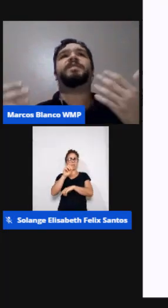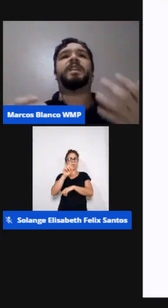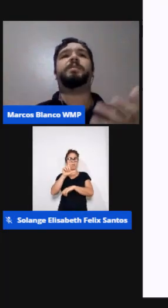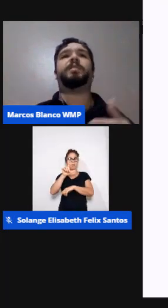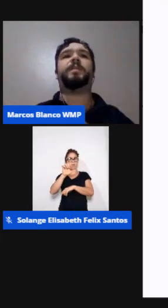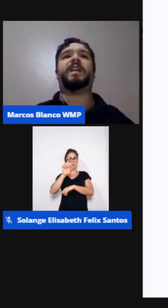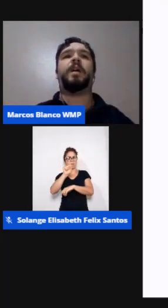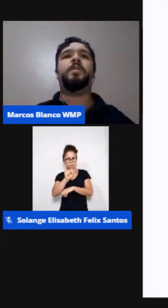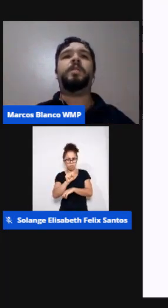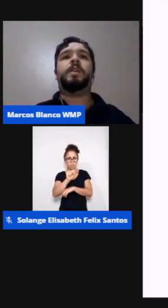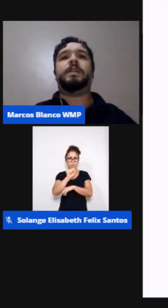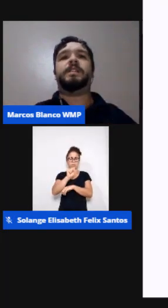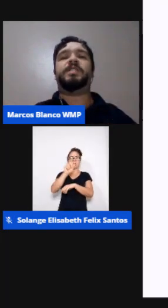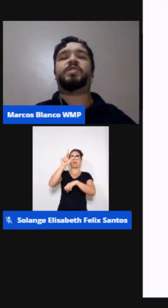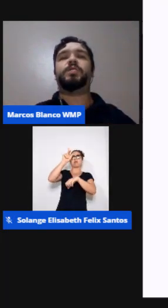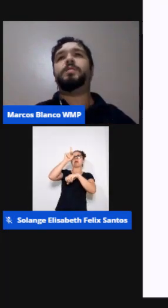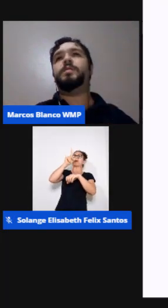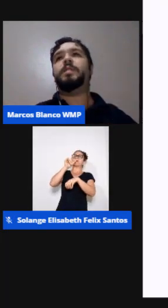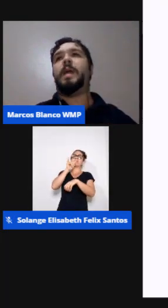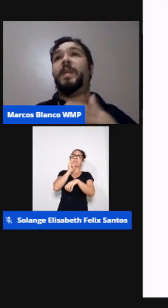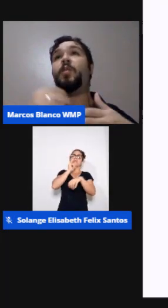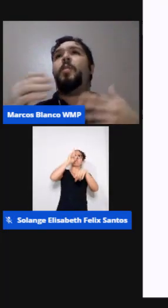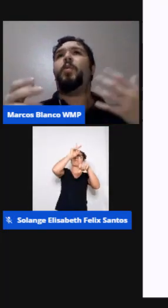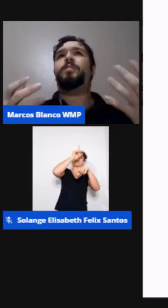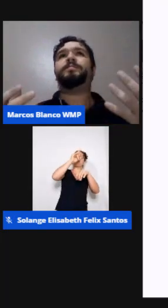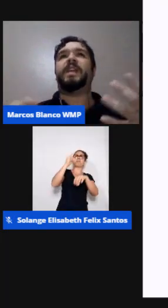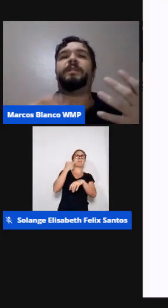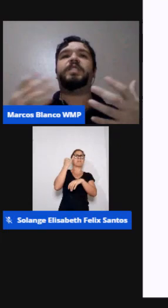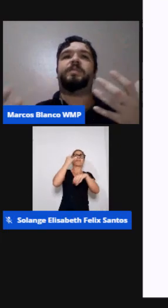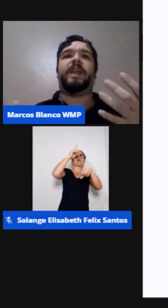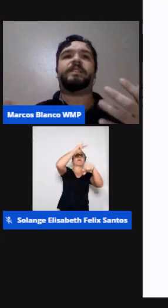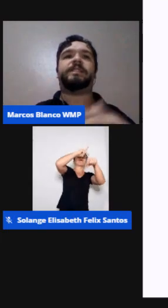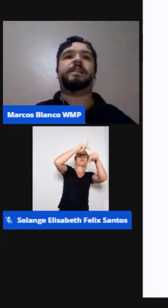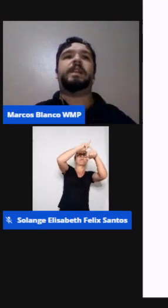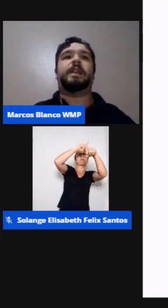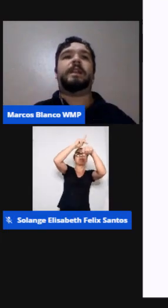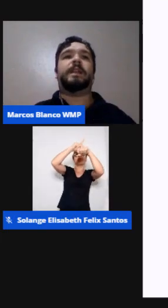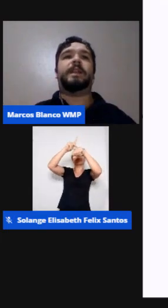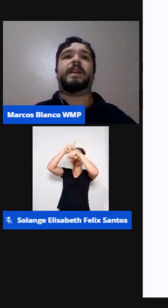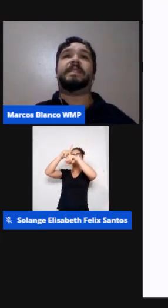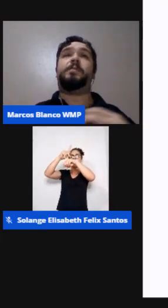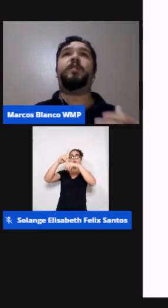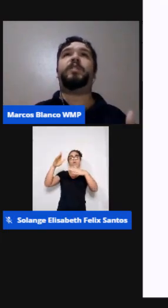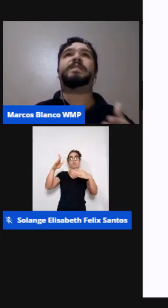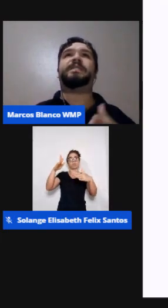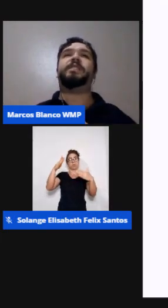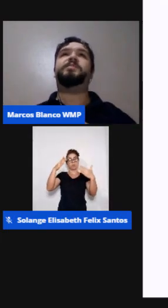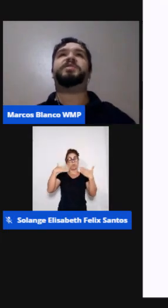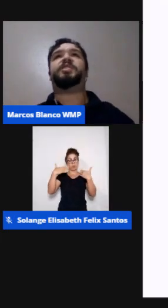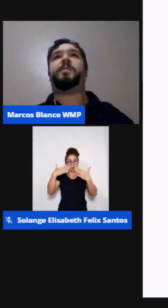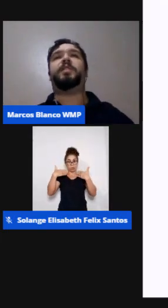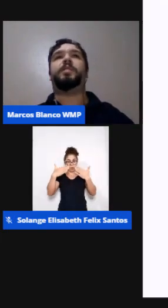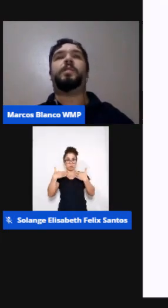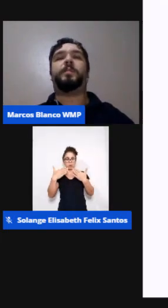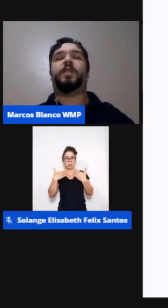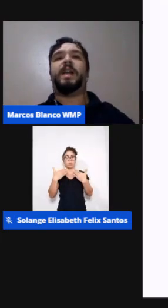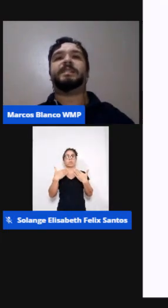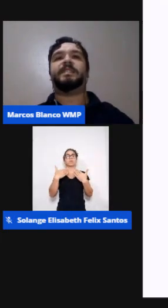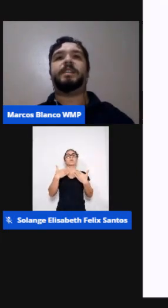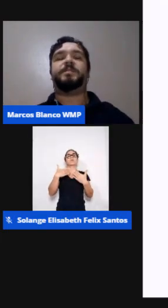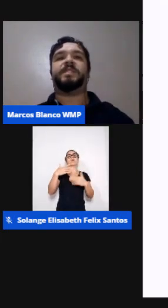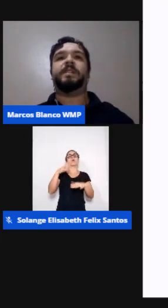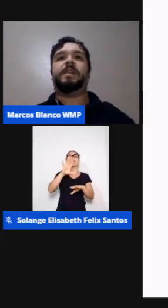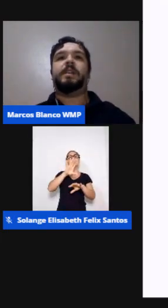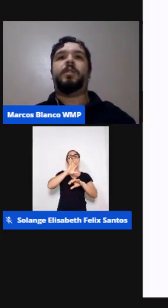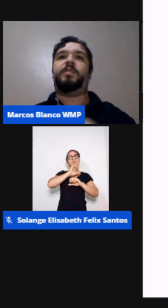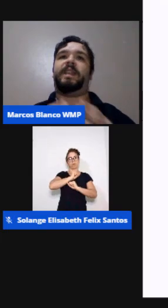principalmente nos países de clima tropical, isso é bem comum, né, infelizmente. E as arboviroses transmitidas pelo